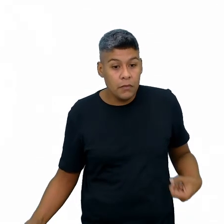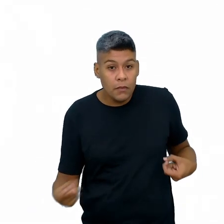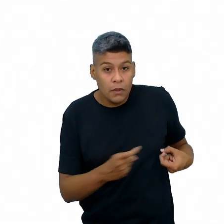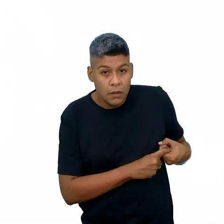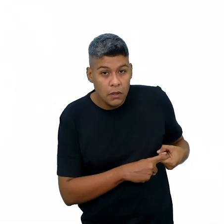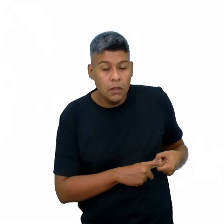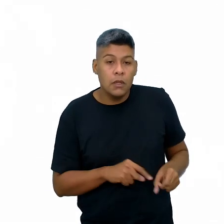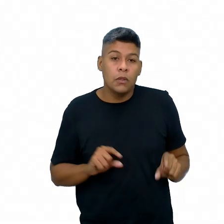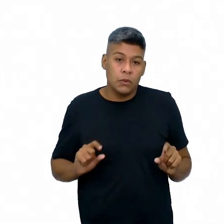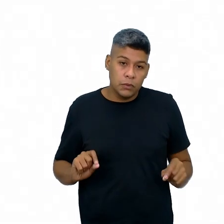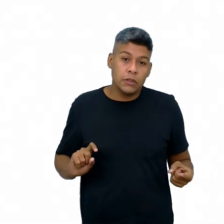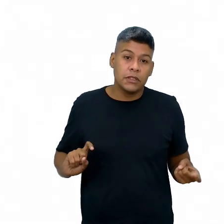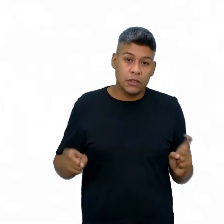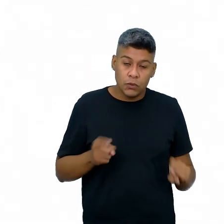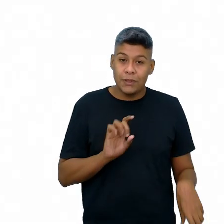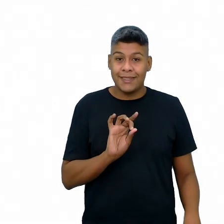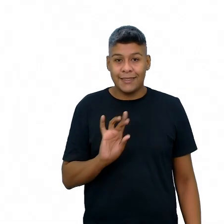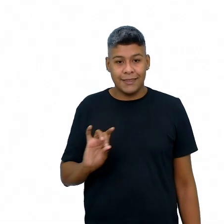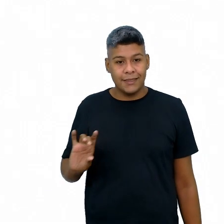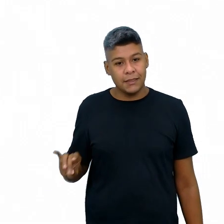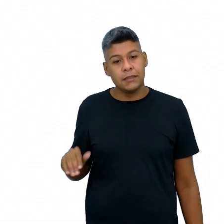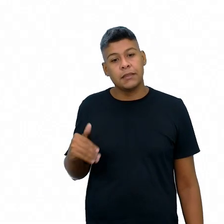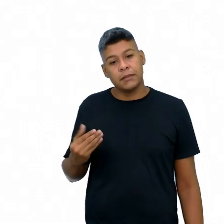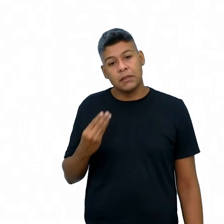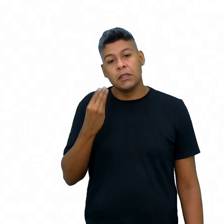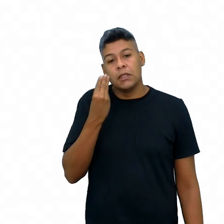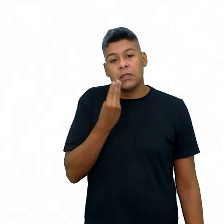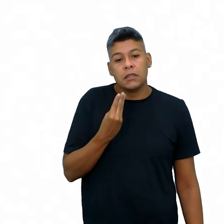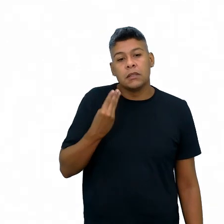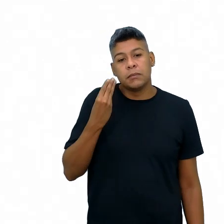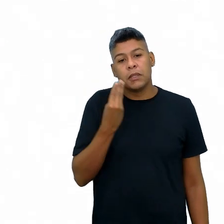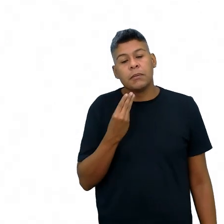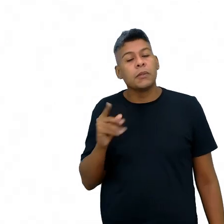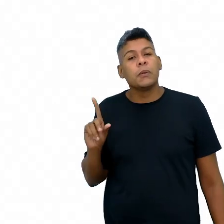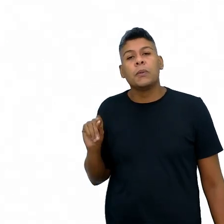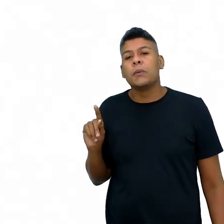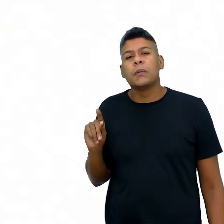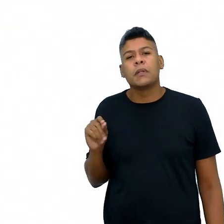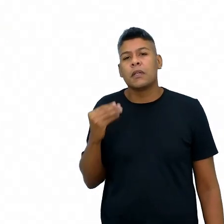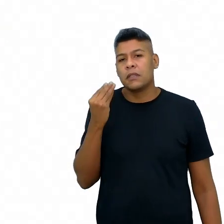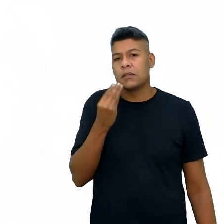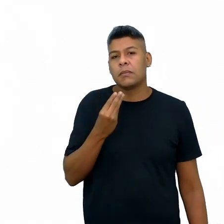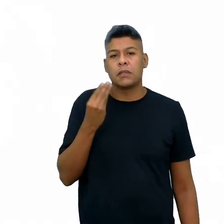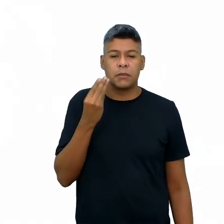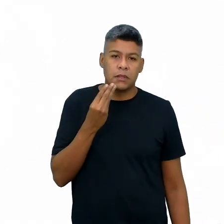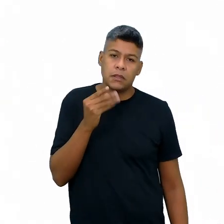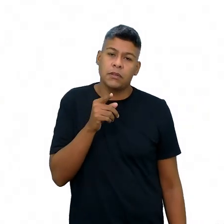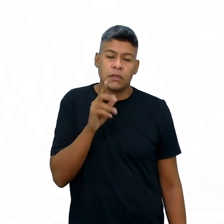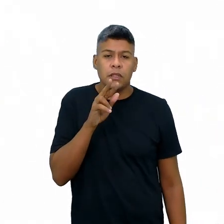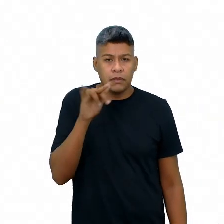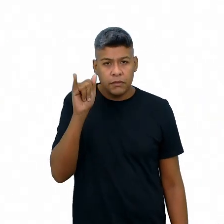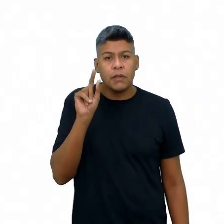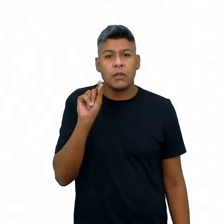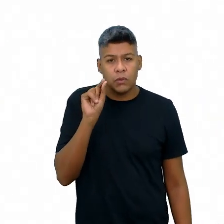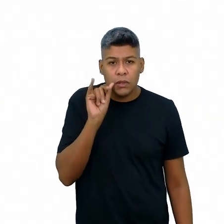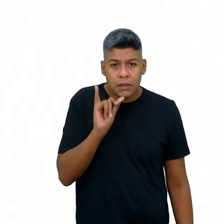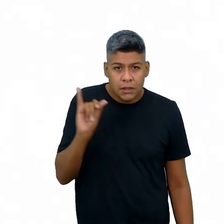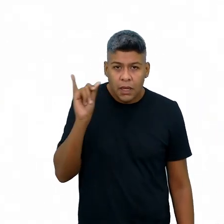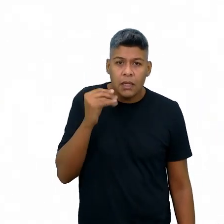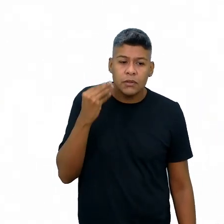aqui, que eu vou discutir cada uma, né? A experimentação, o que é essa experimentação? Você vai obter os